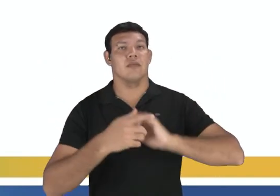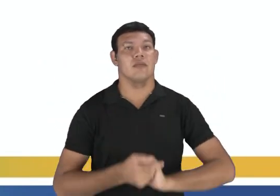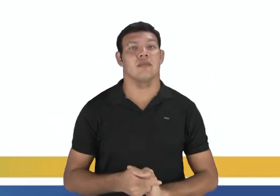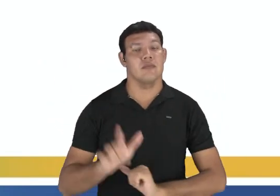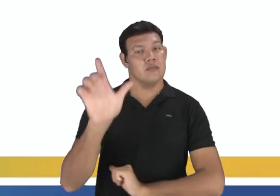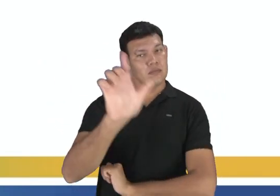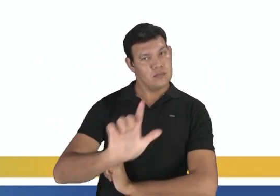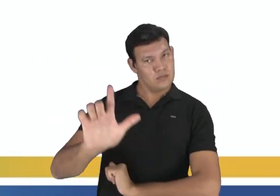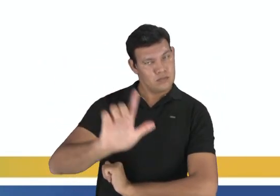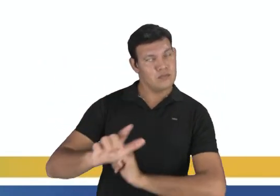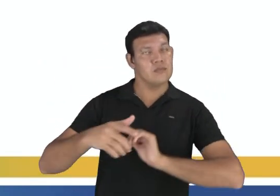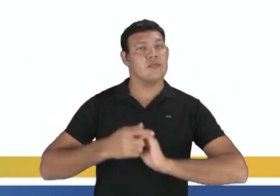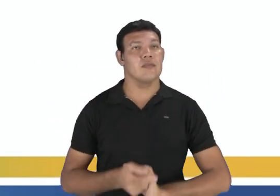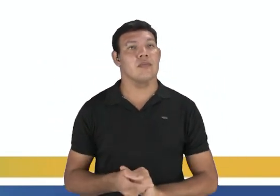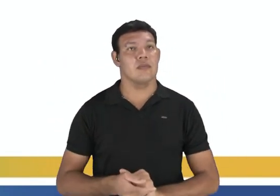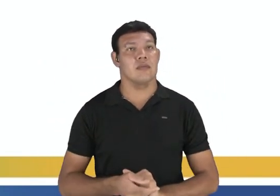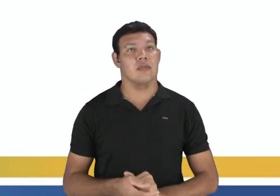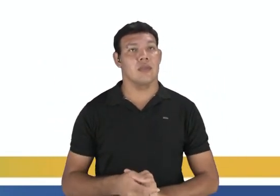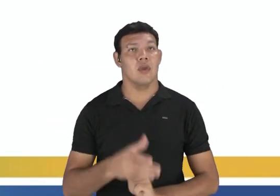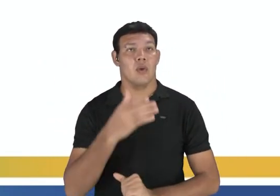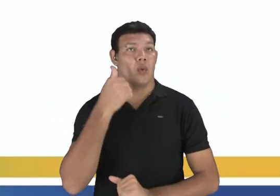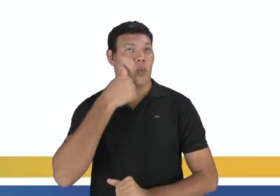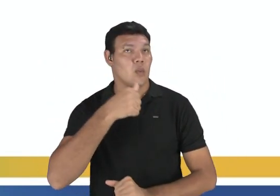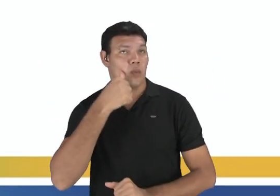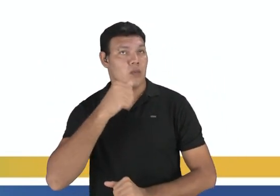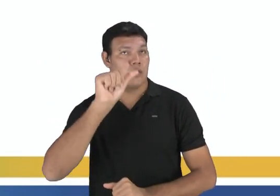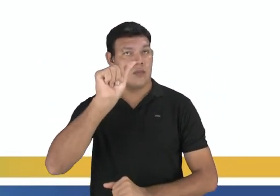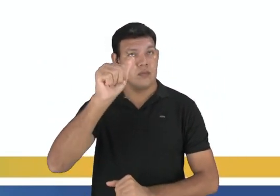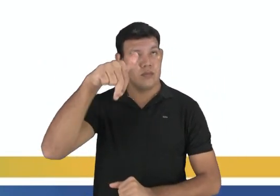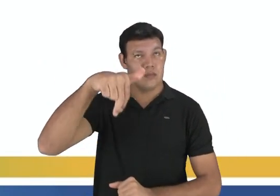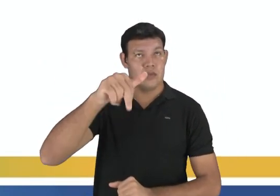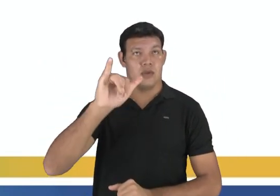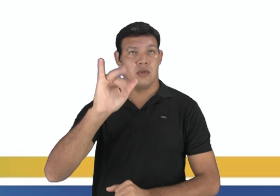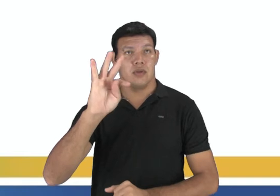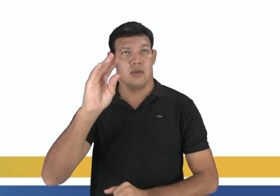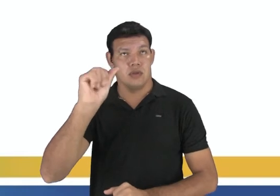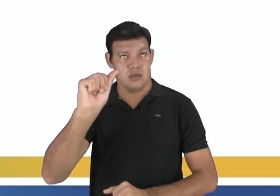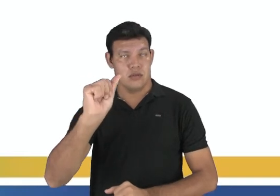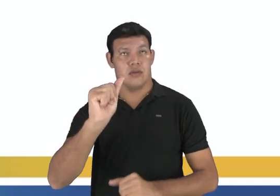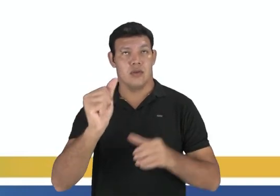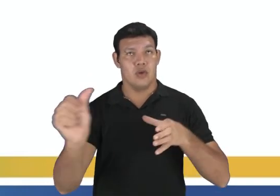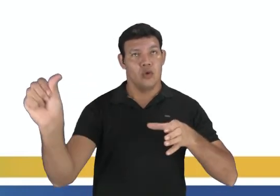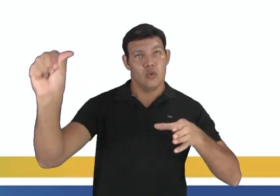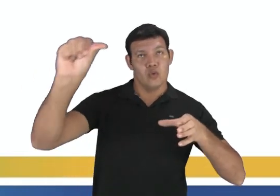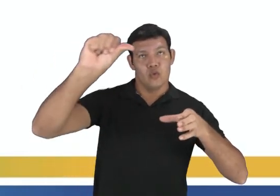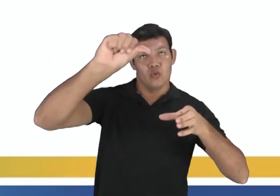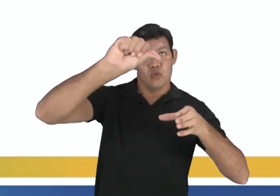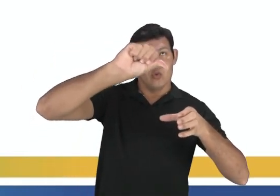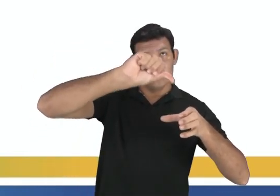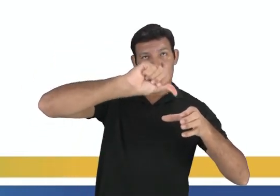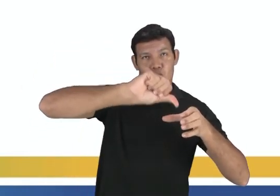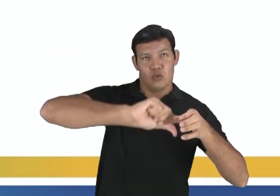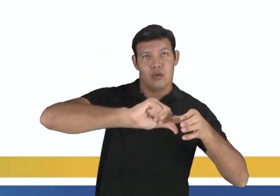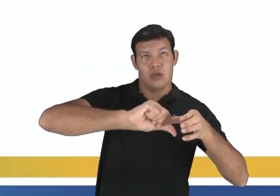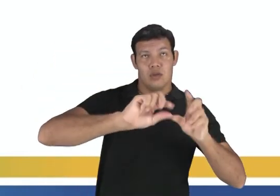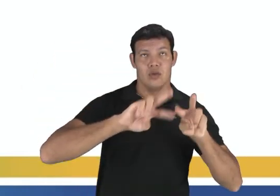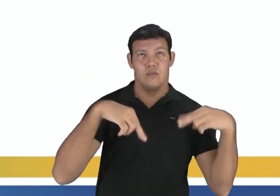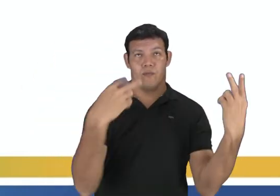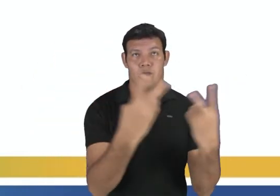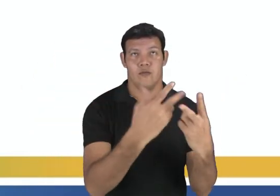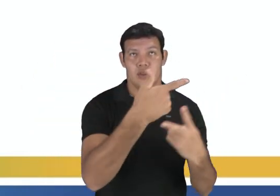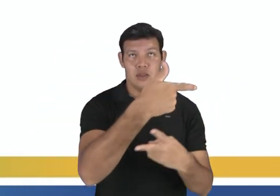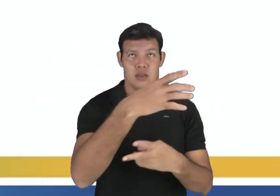em relação ao litro. Anitta está enchendo um garrafão de 20 litros para armazenar água